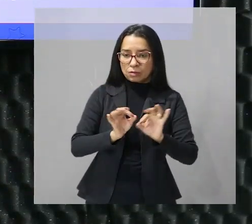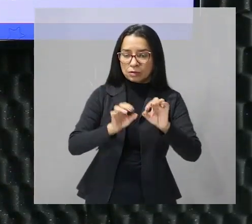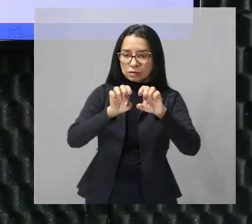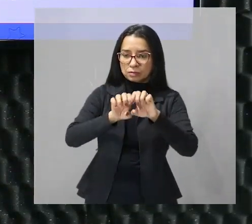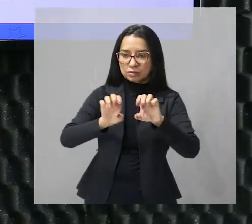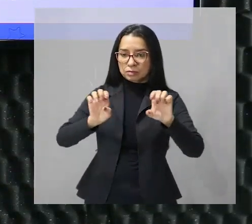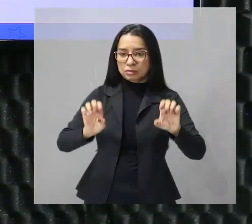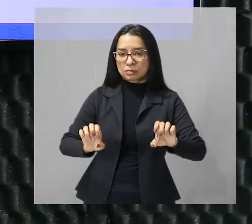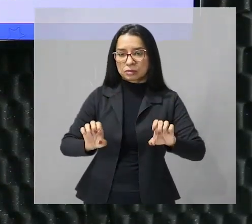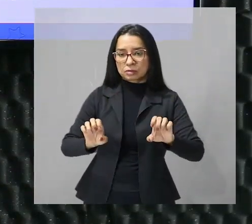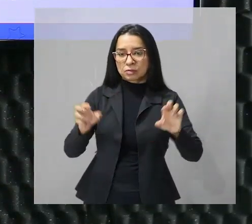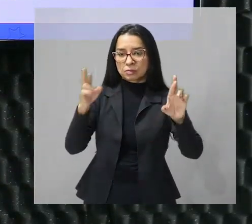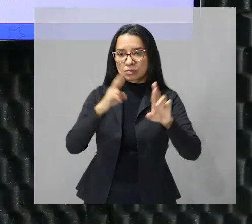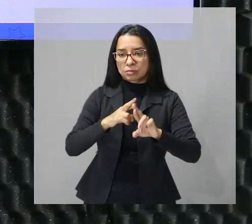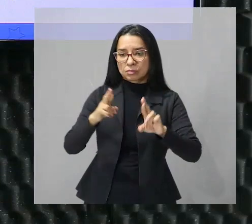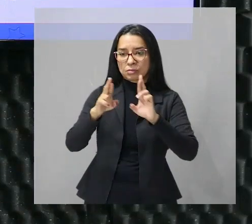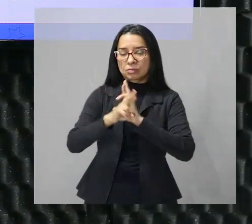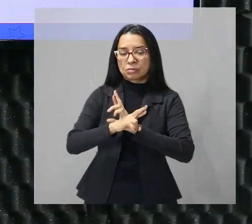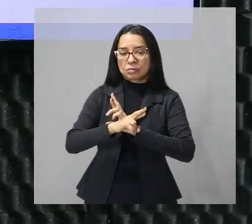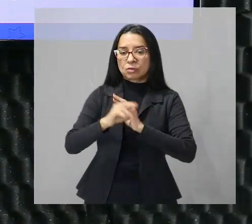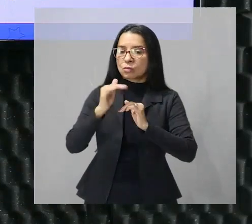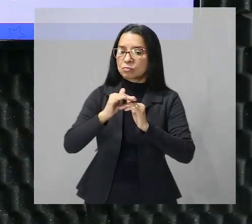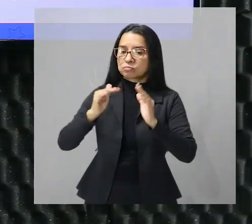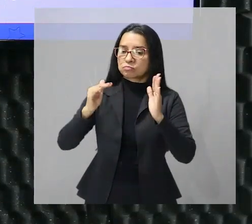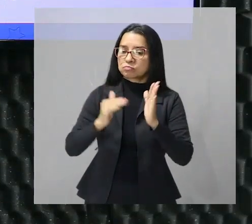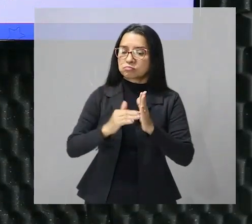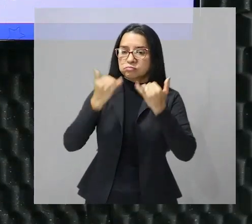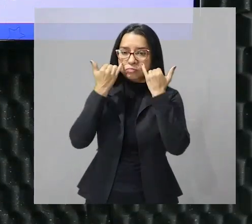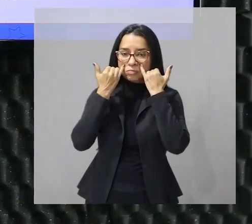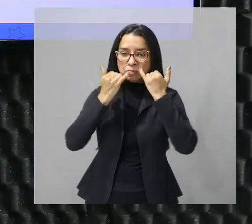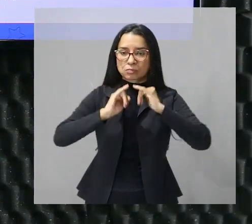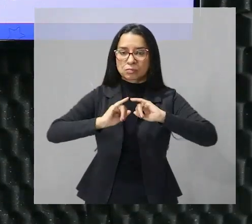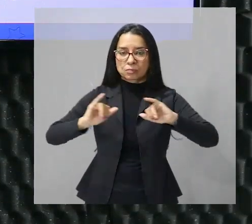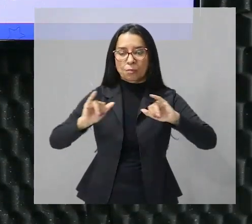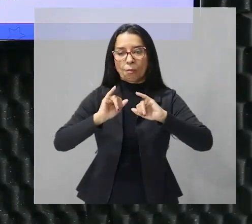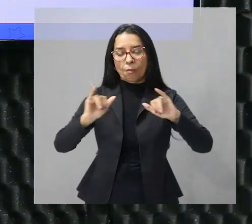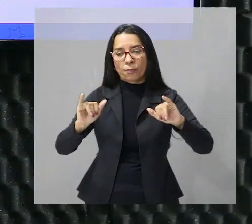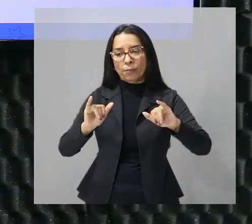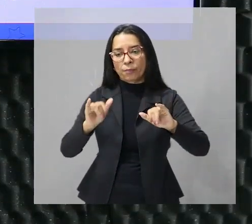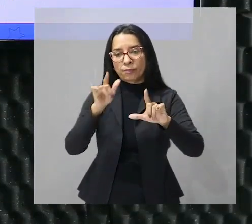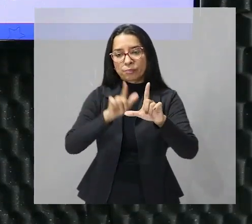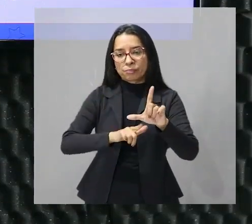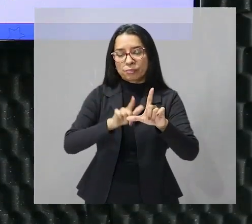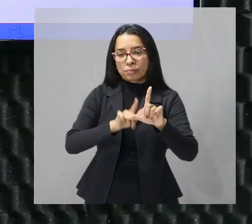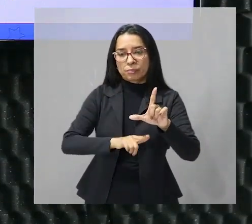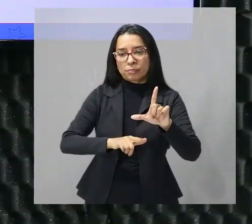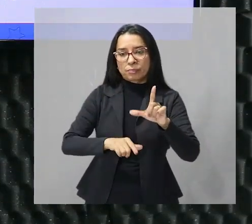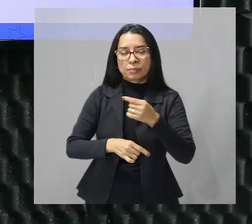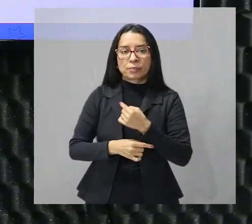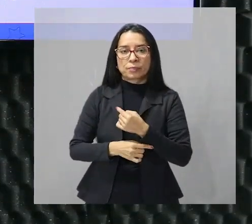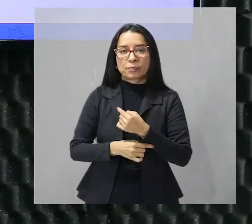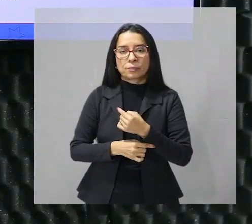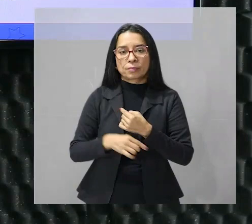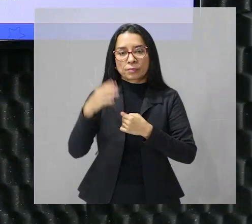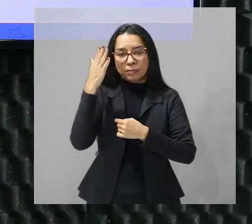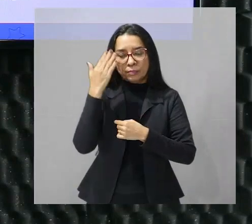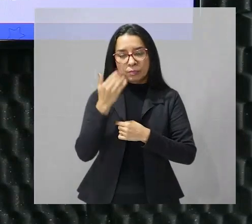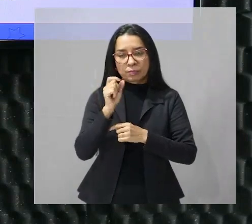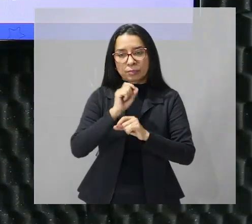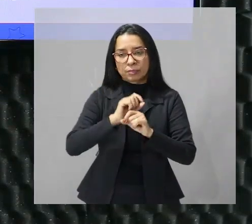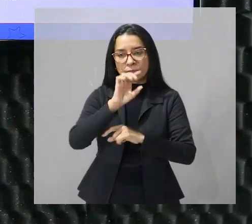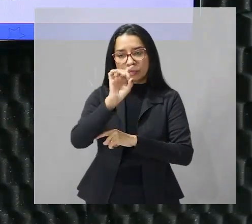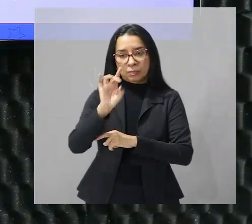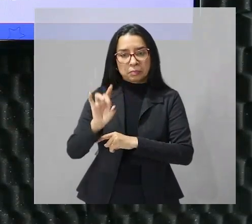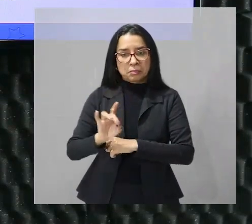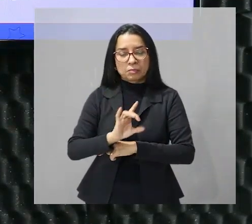expressão que relacione todas essas informações, todas essas letras que foram passadas para nós e que a gente já sabe o que